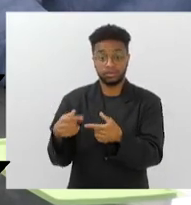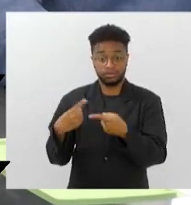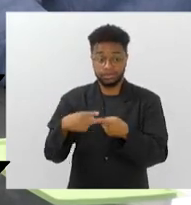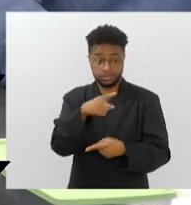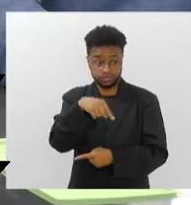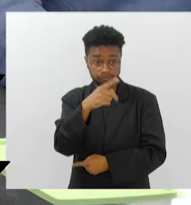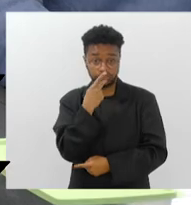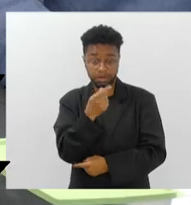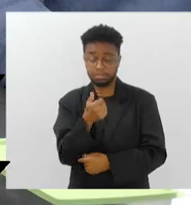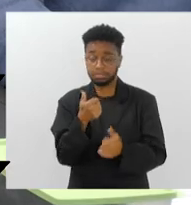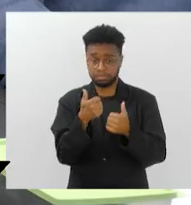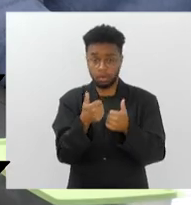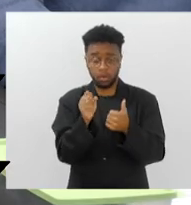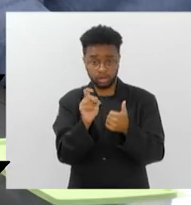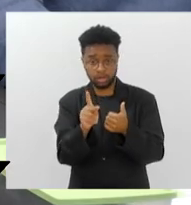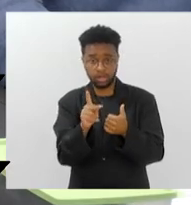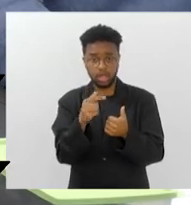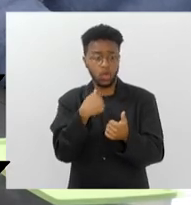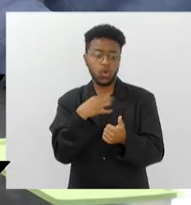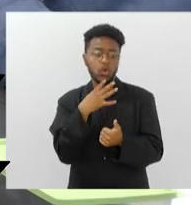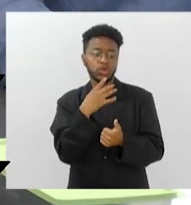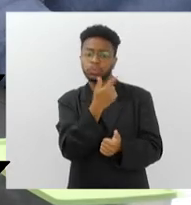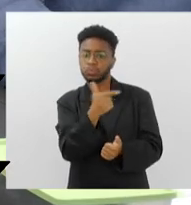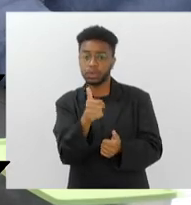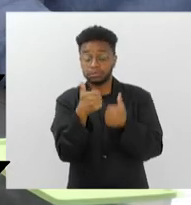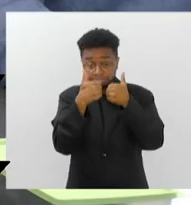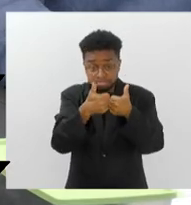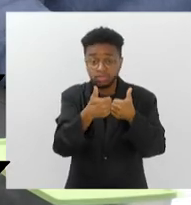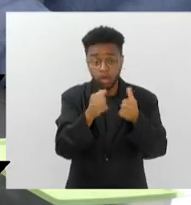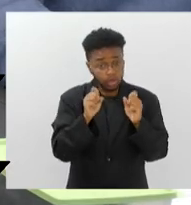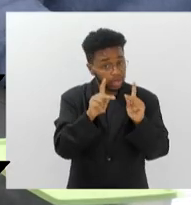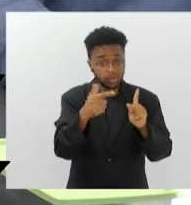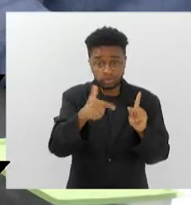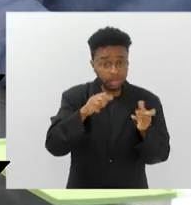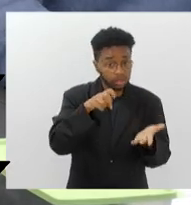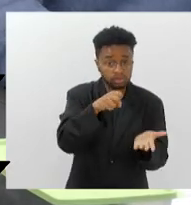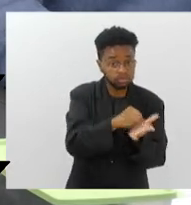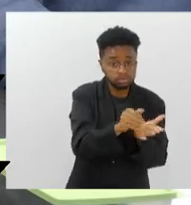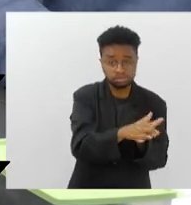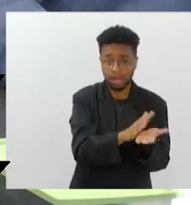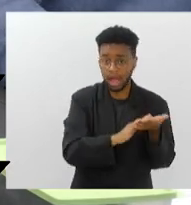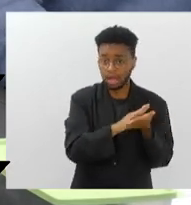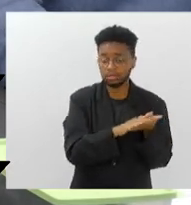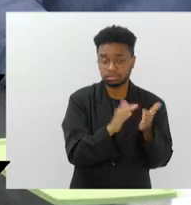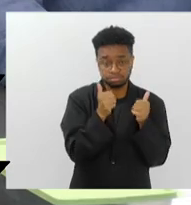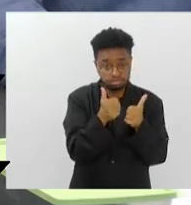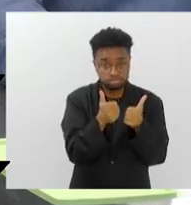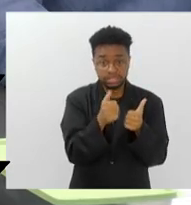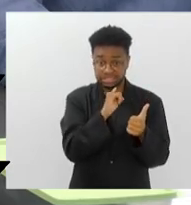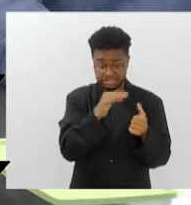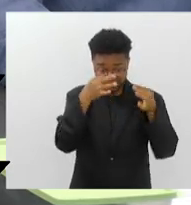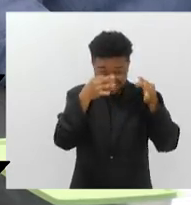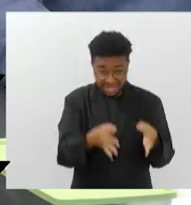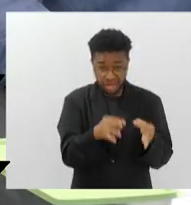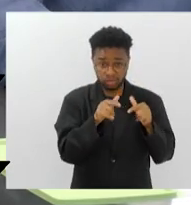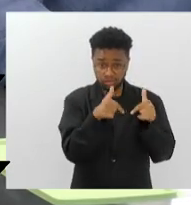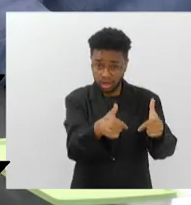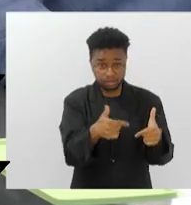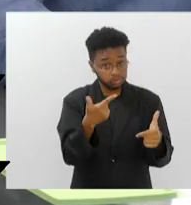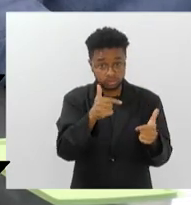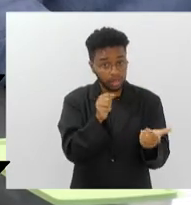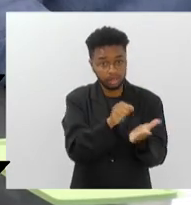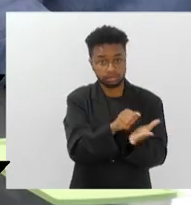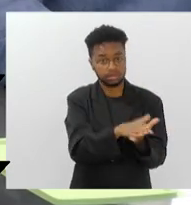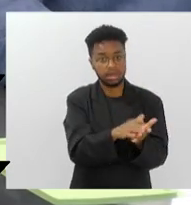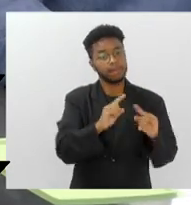bom mas as que eu conheço não tem bom se não tem então não vão ser punidas não vão ser punidas você fazem tudo certinho aquela mas